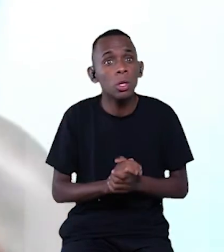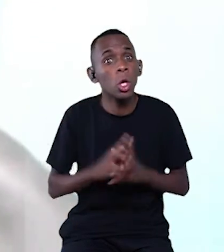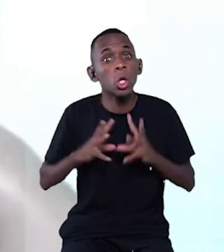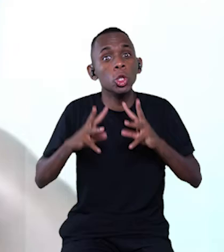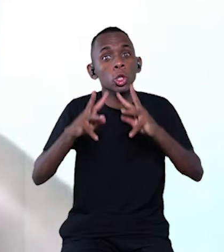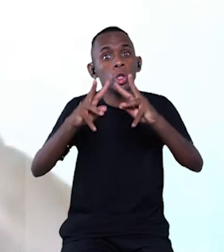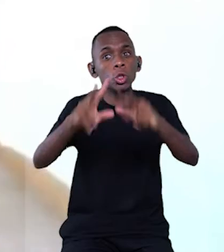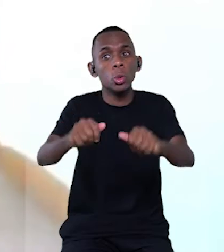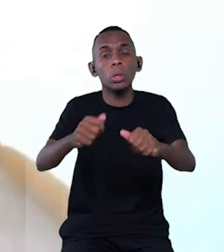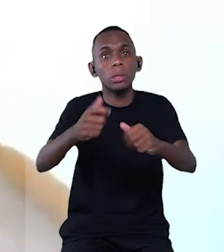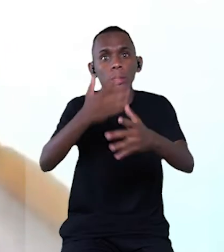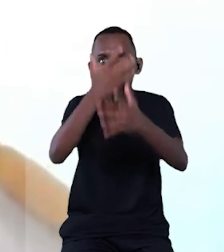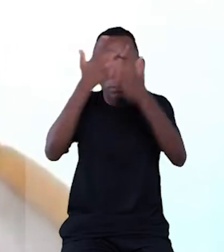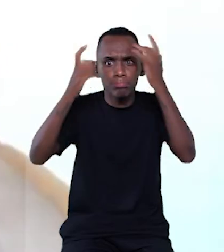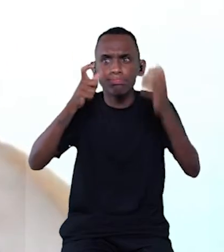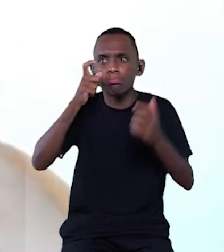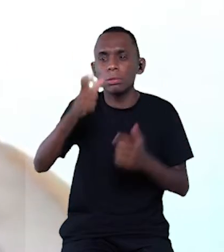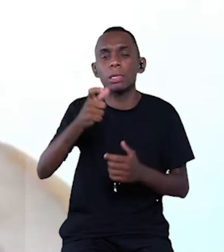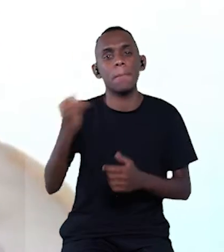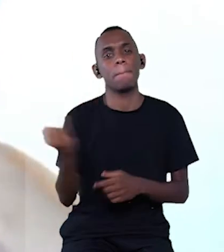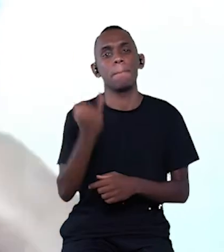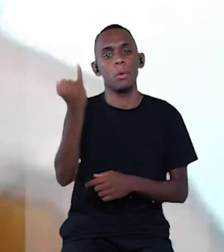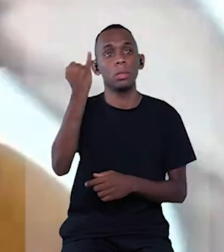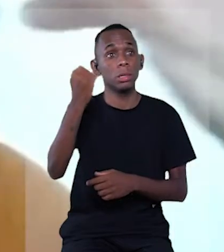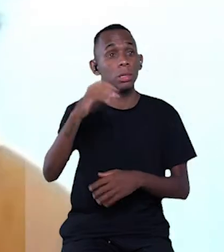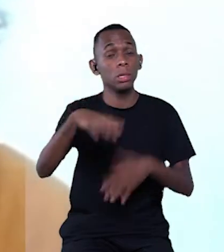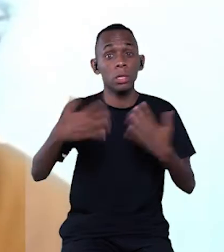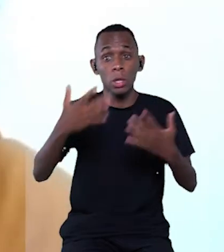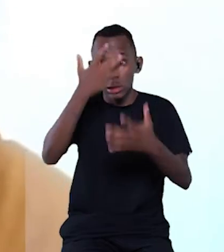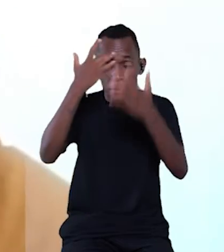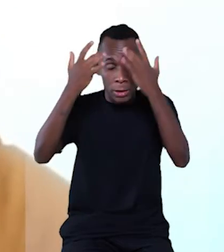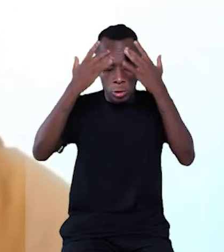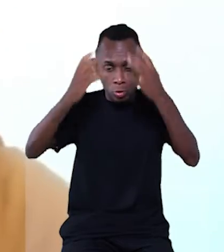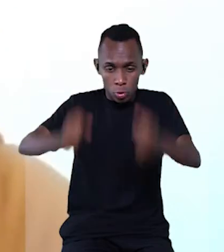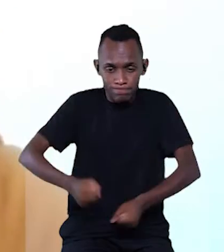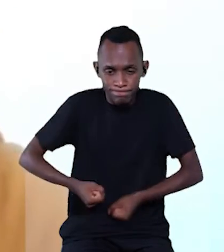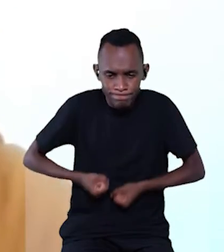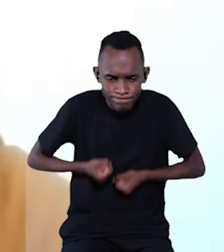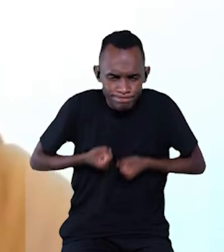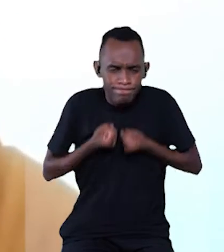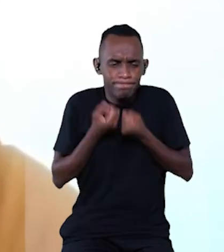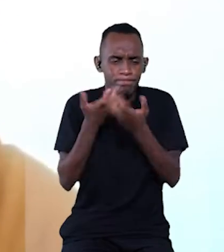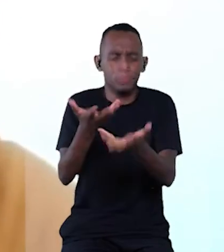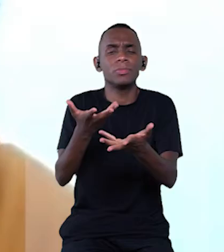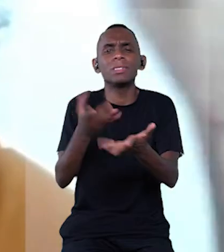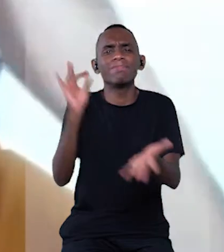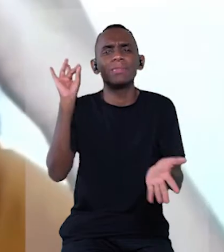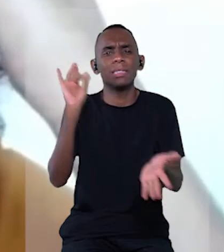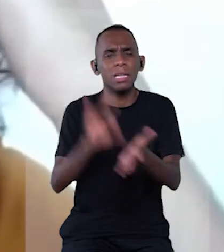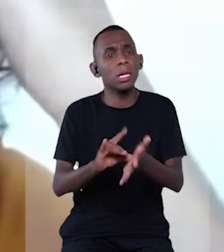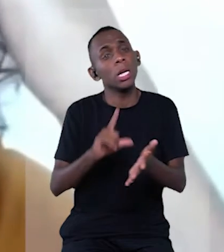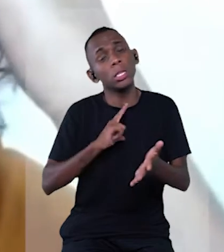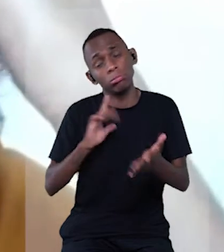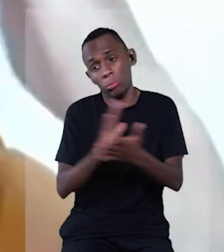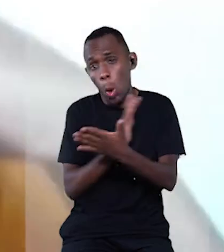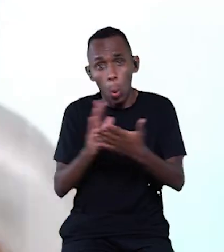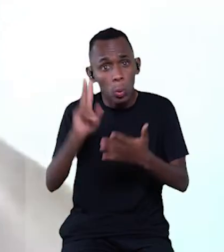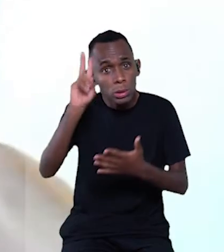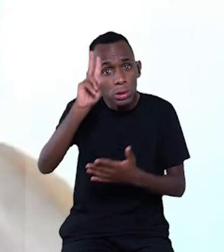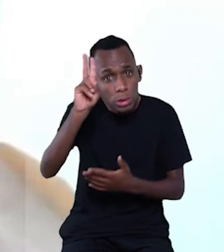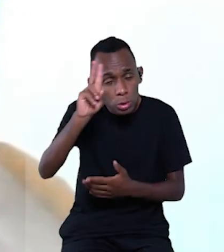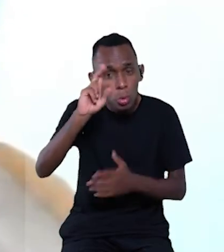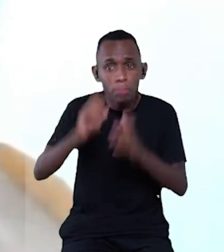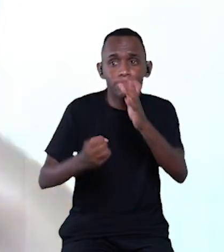humano, toda pessoa é muito interessante, assim. E as pessoas se entregam muito, né? Principalmente os brasileiros, assim. E tem algumas histórias